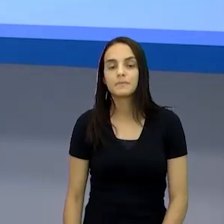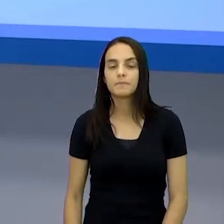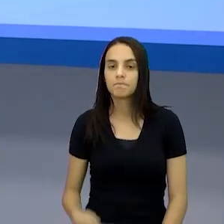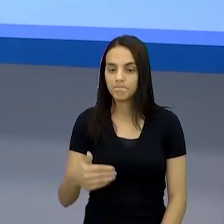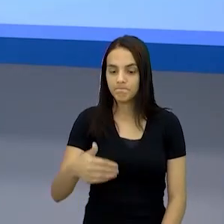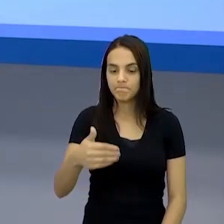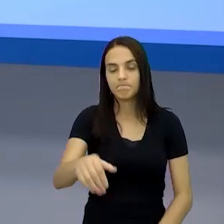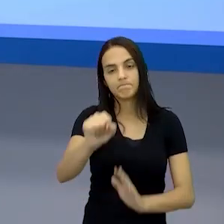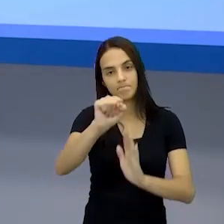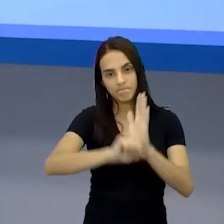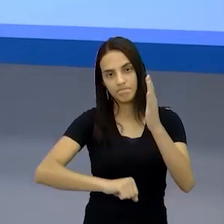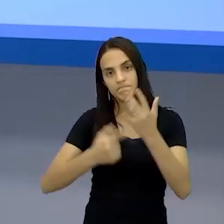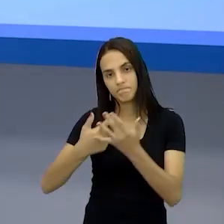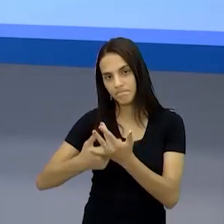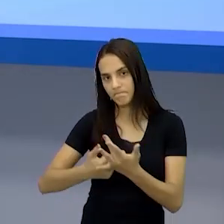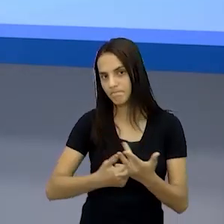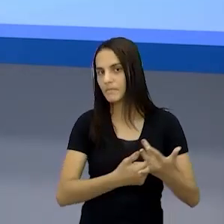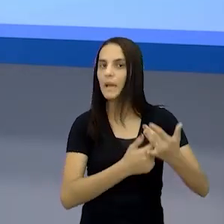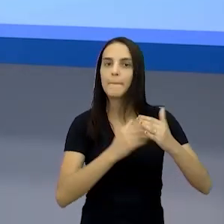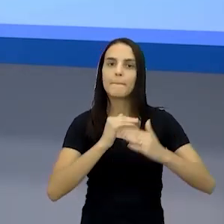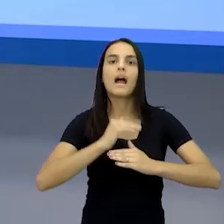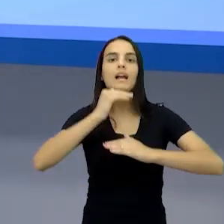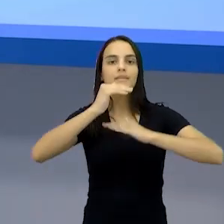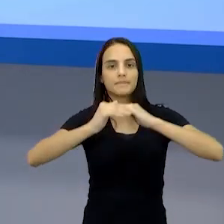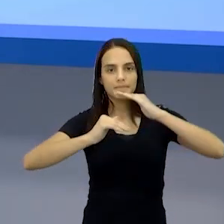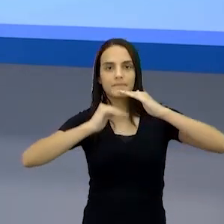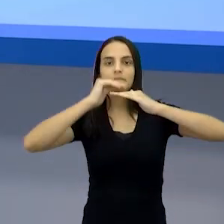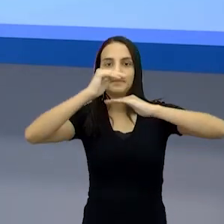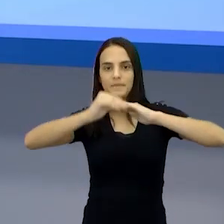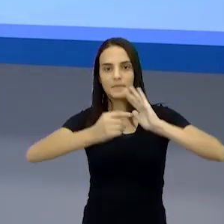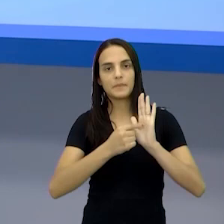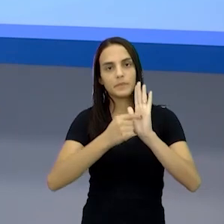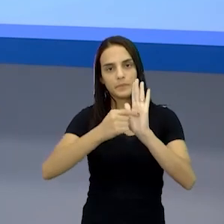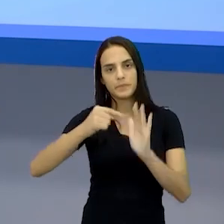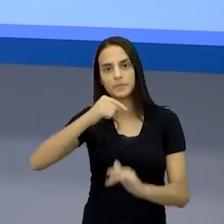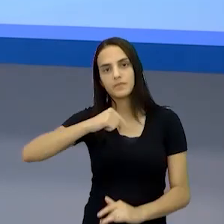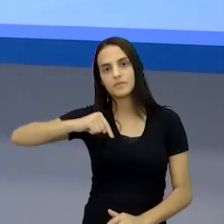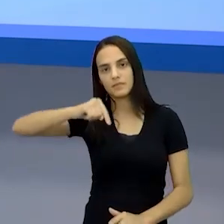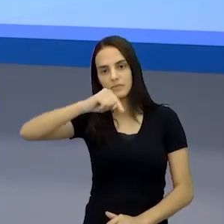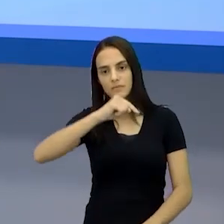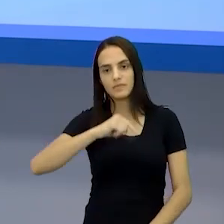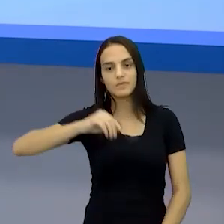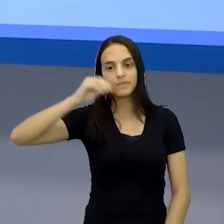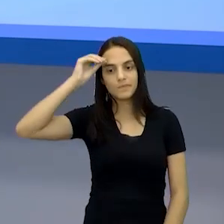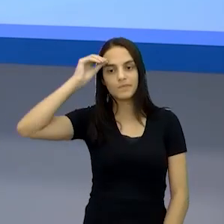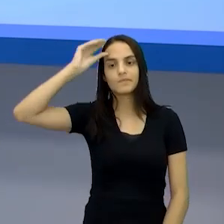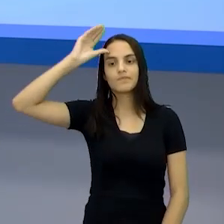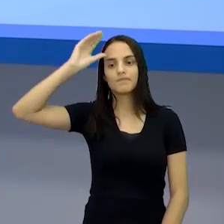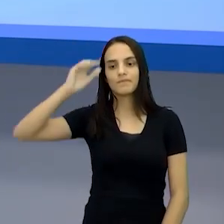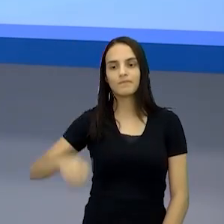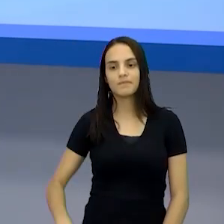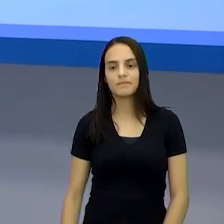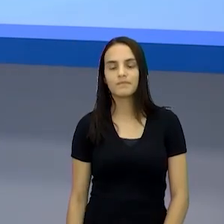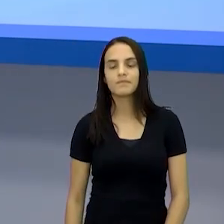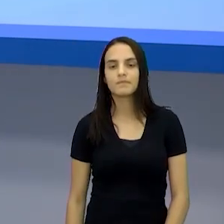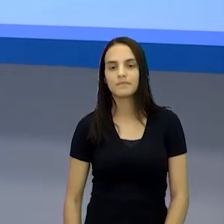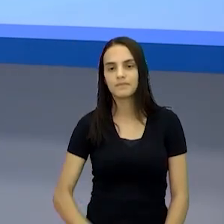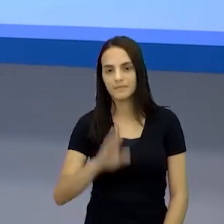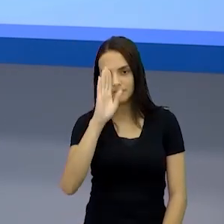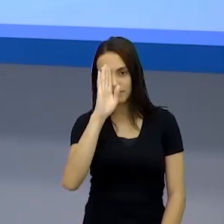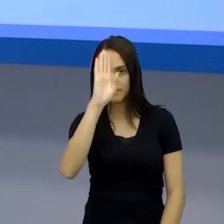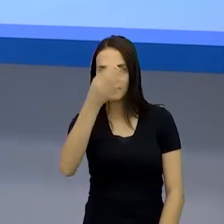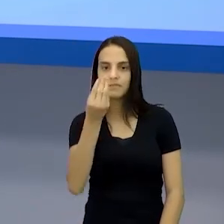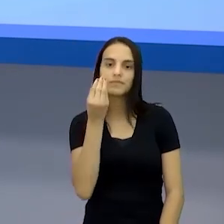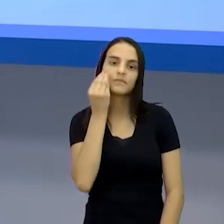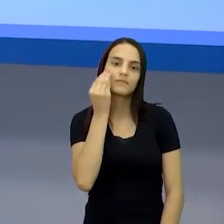cada vez mais a tecnologia vai avançando e vai mostrando para nós aí, para ter um conhecimento maior, né, e principalmente